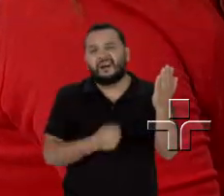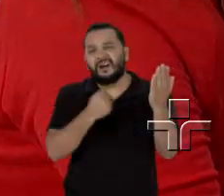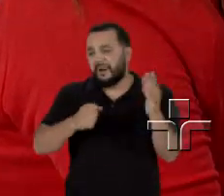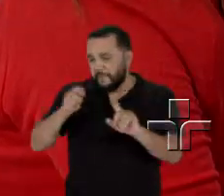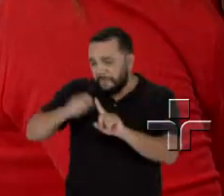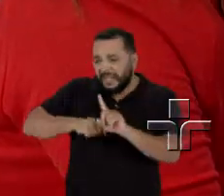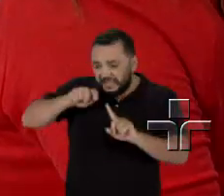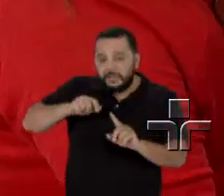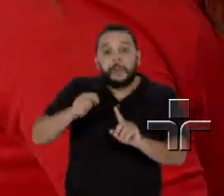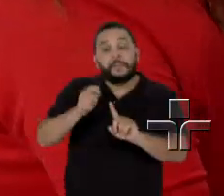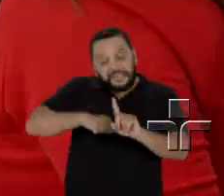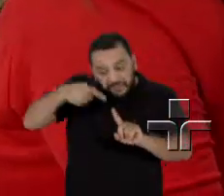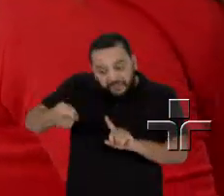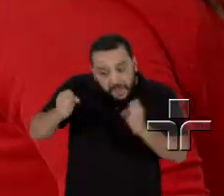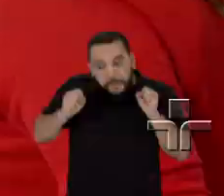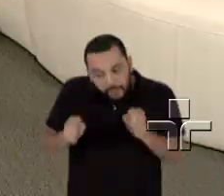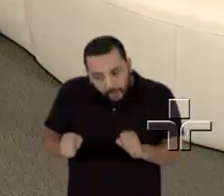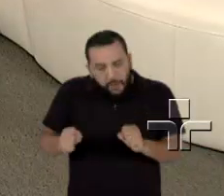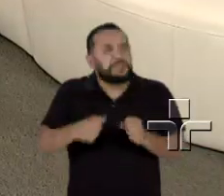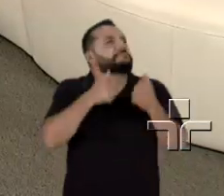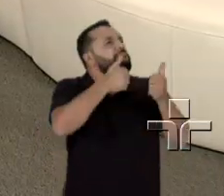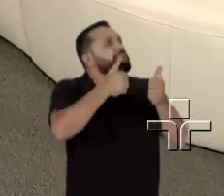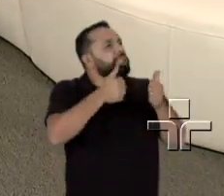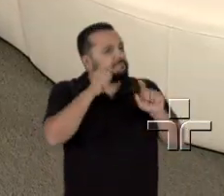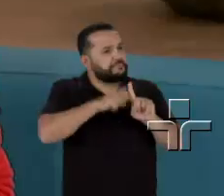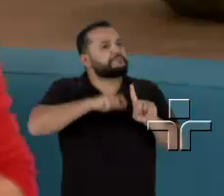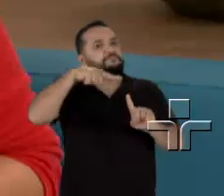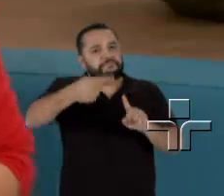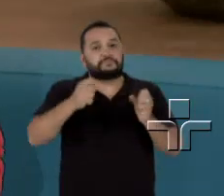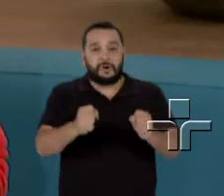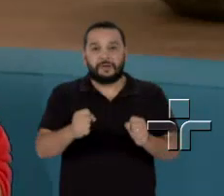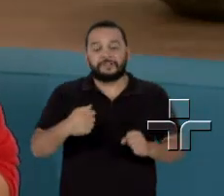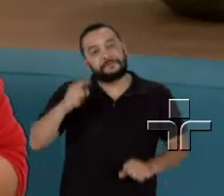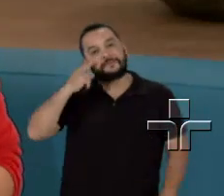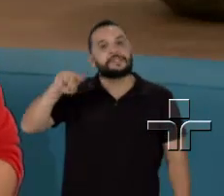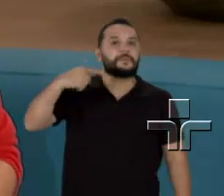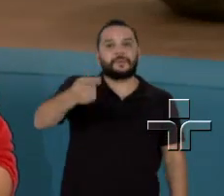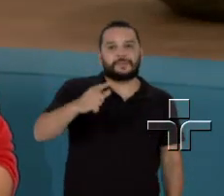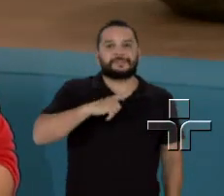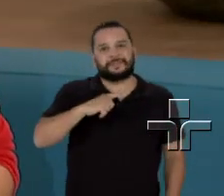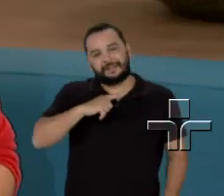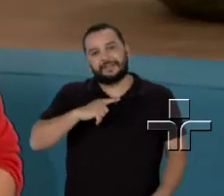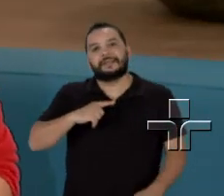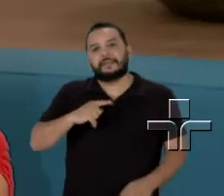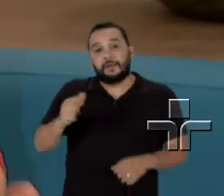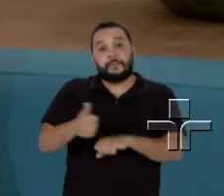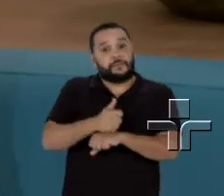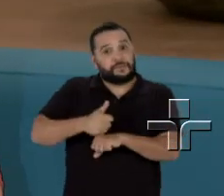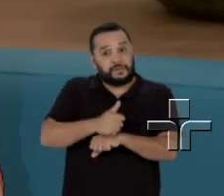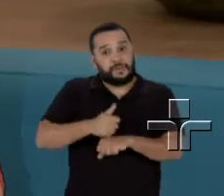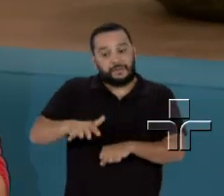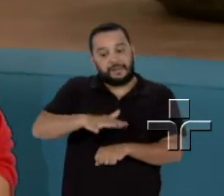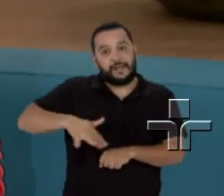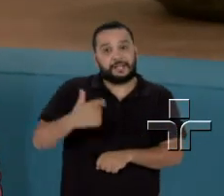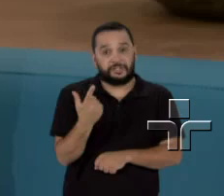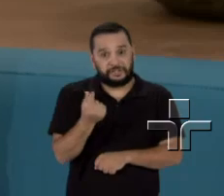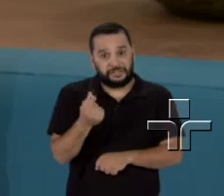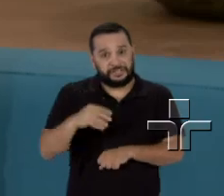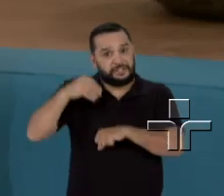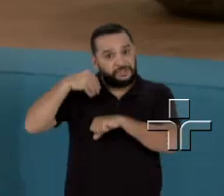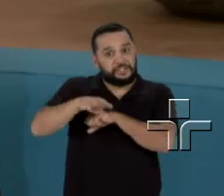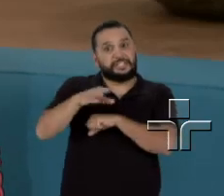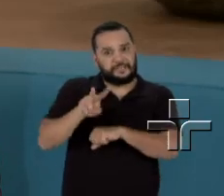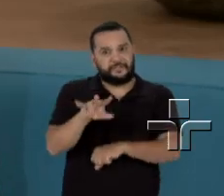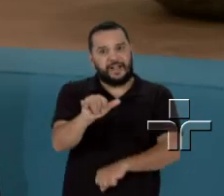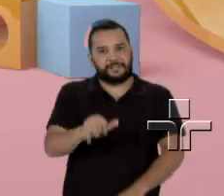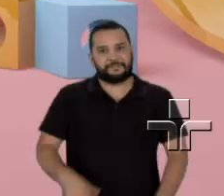mês que vem mãe pode a família toda a família falar em pó óleo daqui a pouco mais uma especialista em finanças vai nos dar